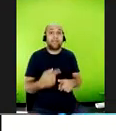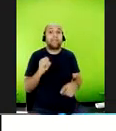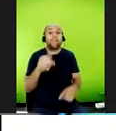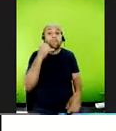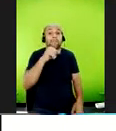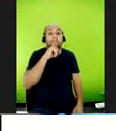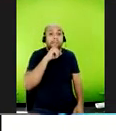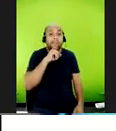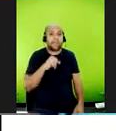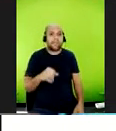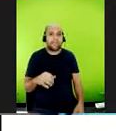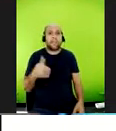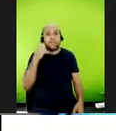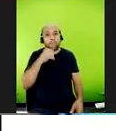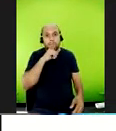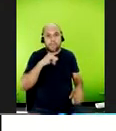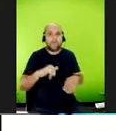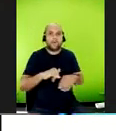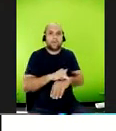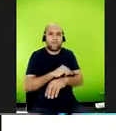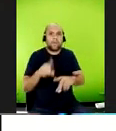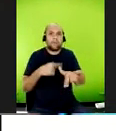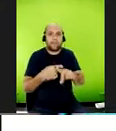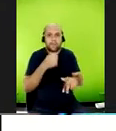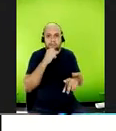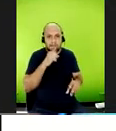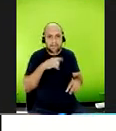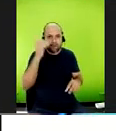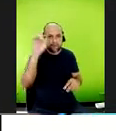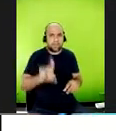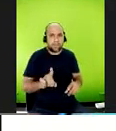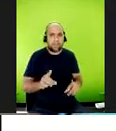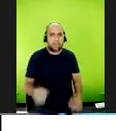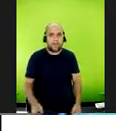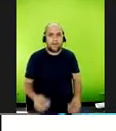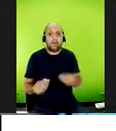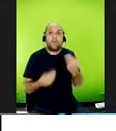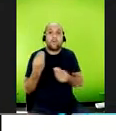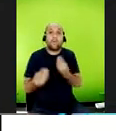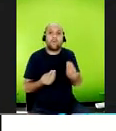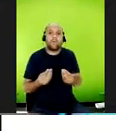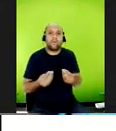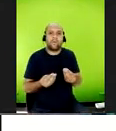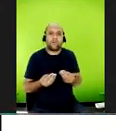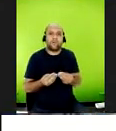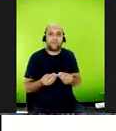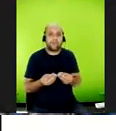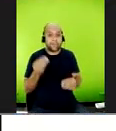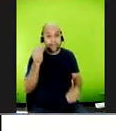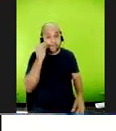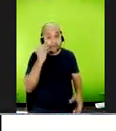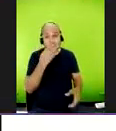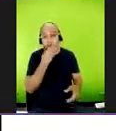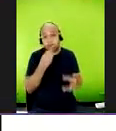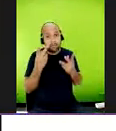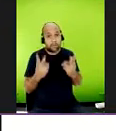gorda alérgica Babalorixá mais velha com alguma deficiência como é que você lida com isso aqui encaixa você coloca quer ver homem a mesma coisa